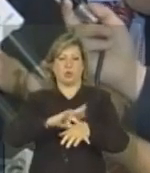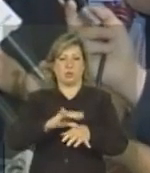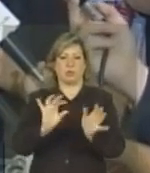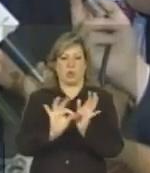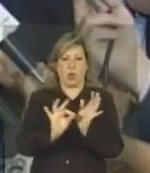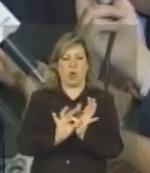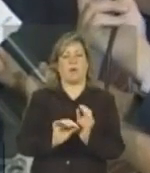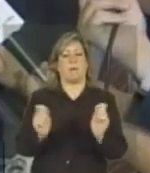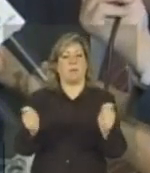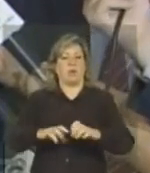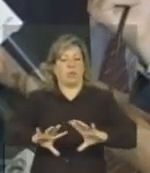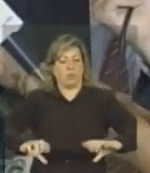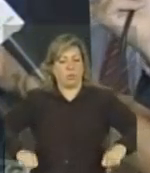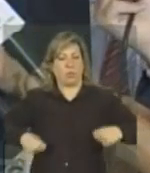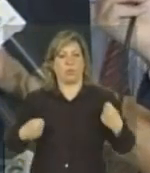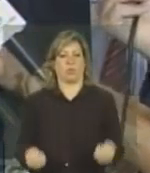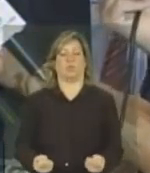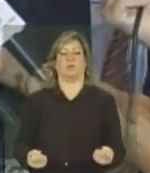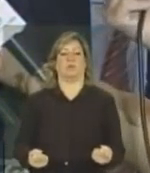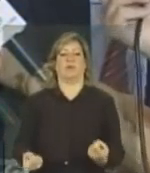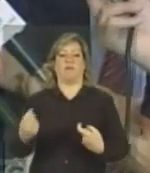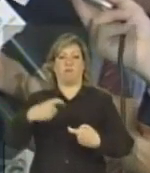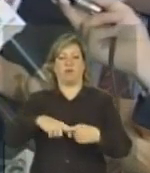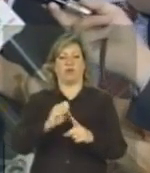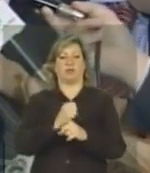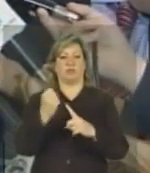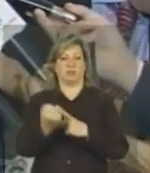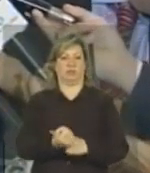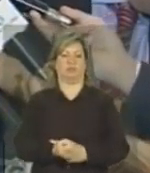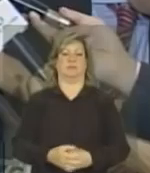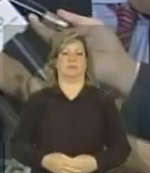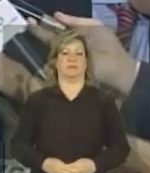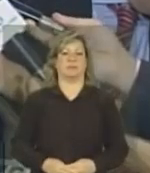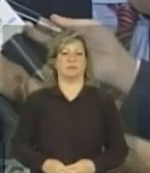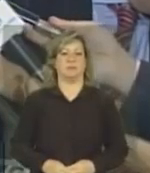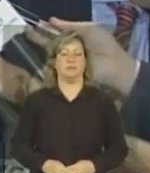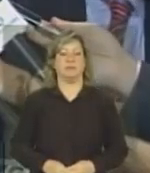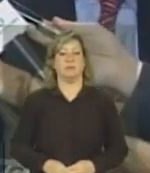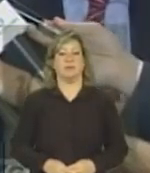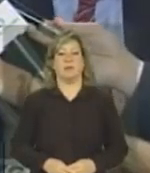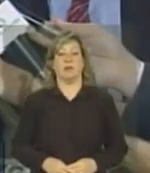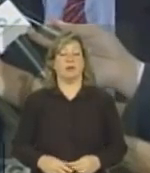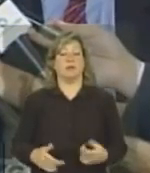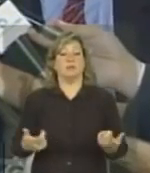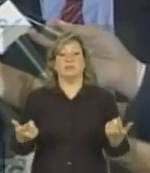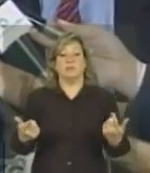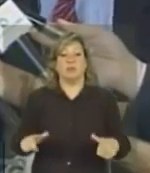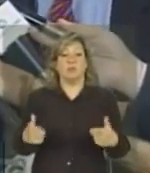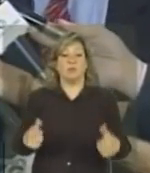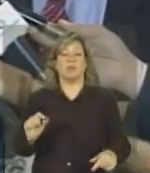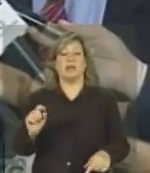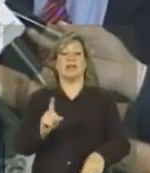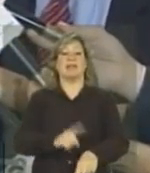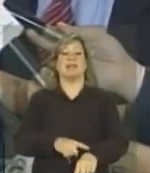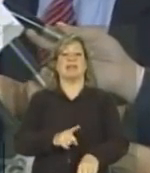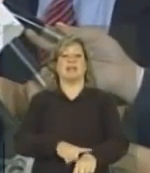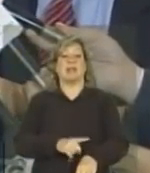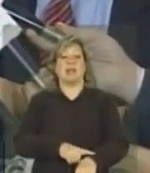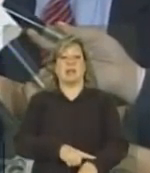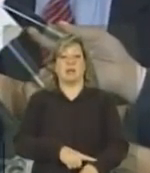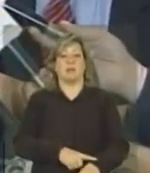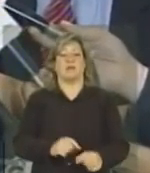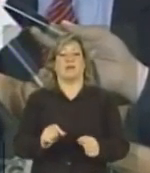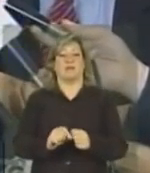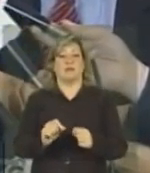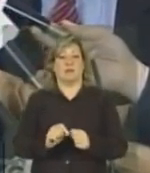a prevenção de recorrência, de retorno à dependência. Não existe tempo estipulado para a